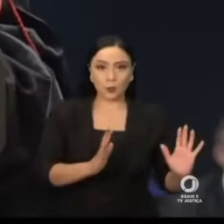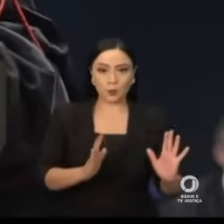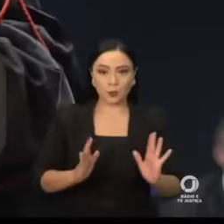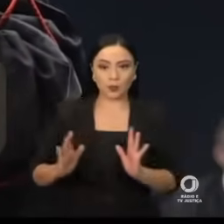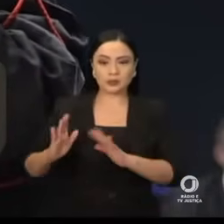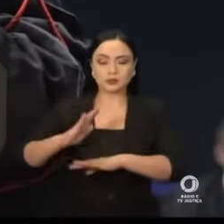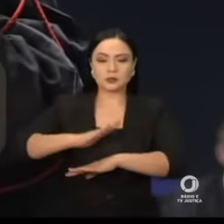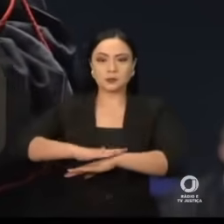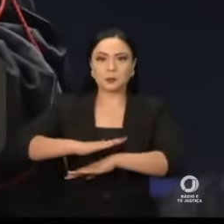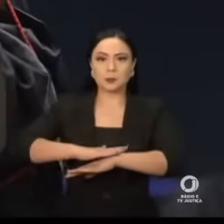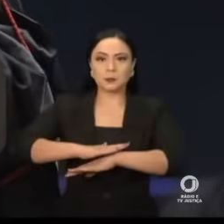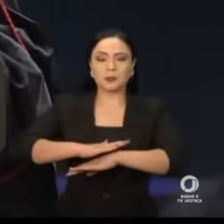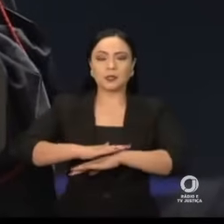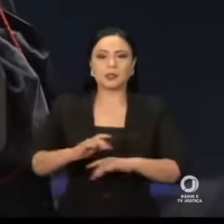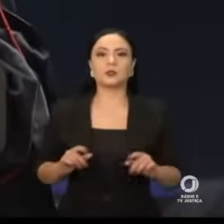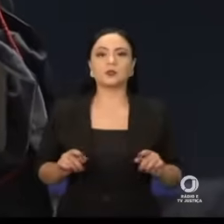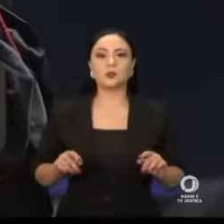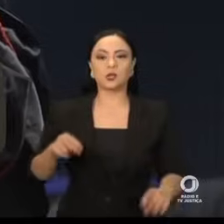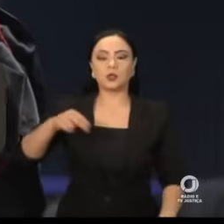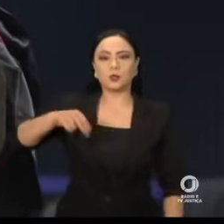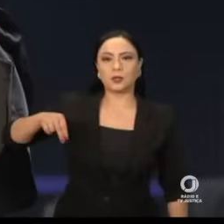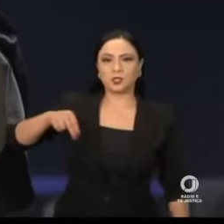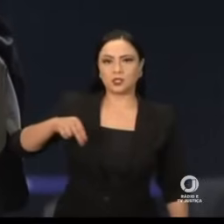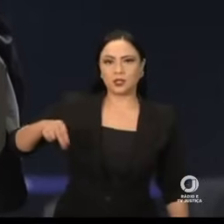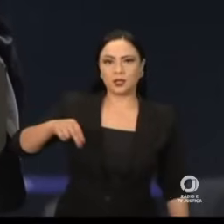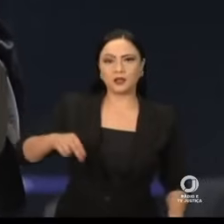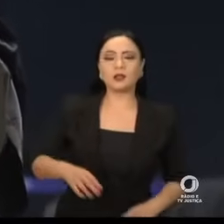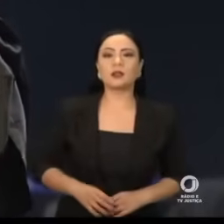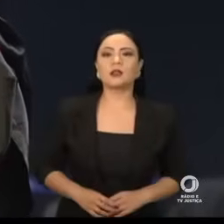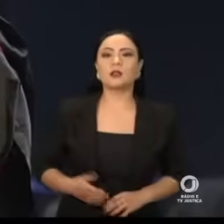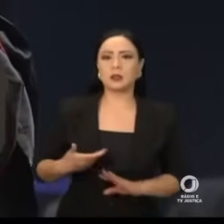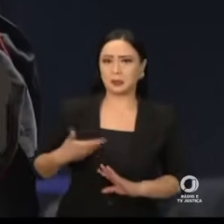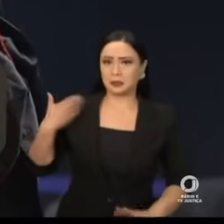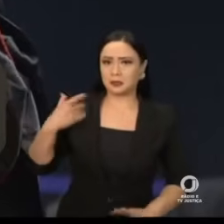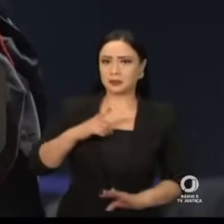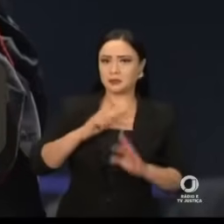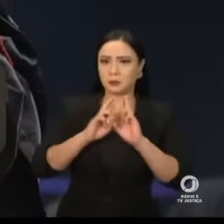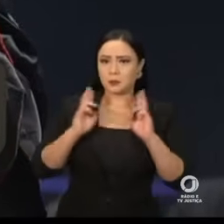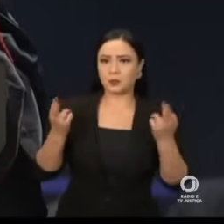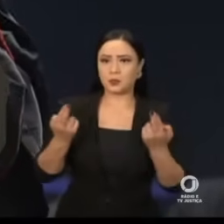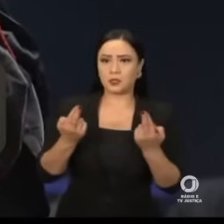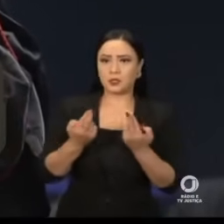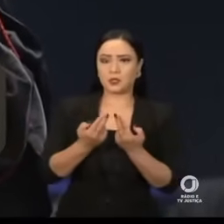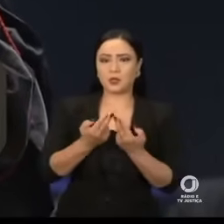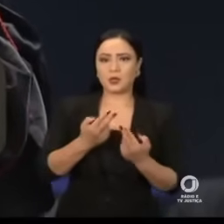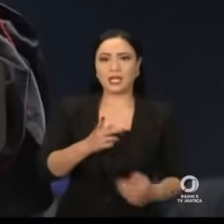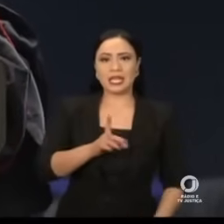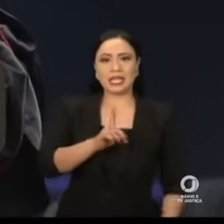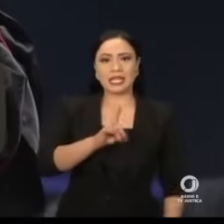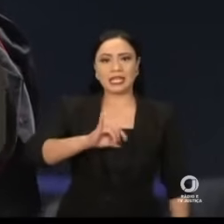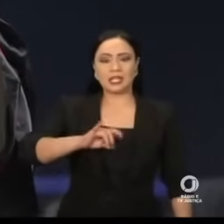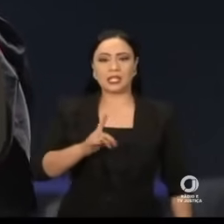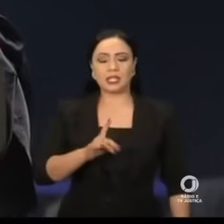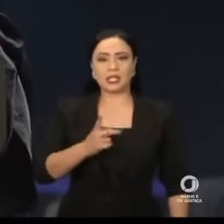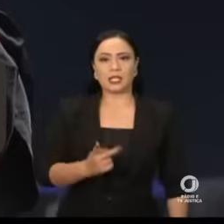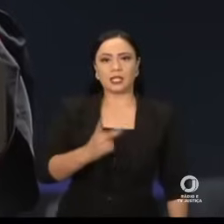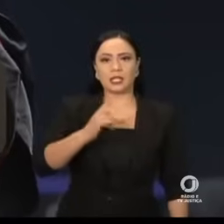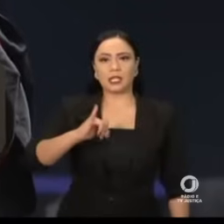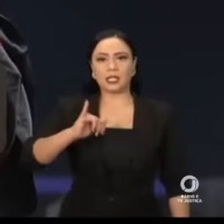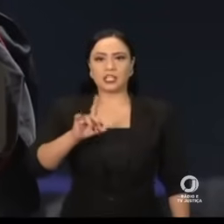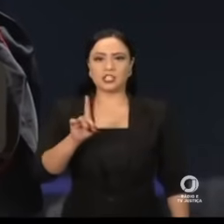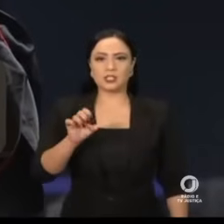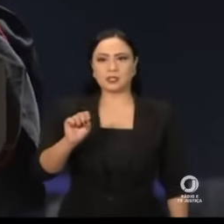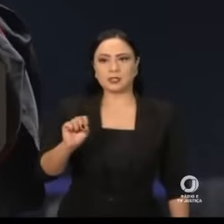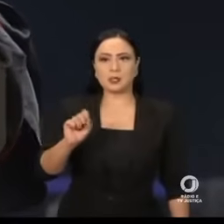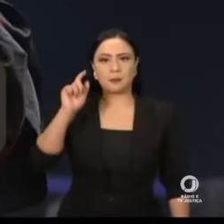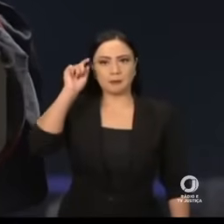no dia 12 de novembro, há uma reunião dos quides pretos, chamados quides pretos, uma suposta